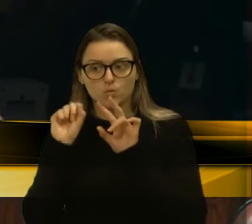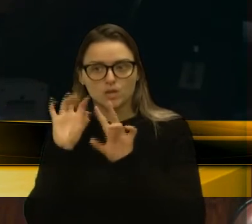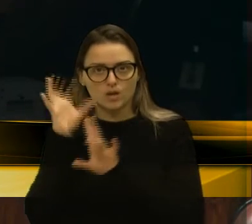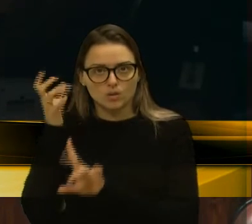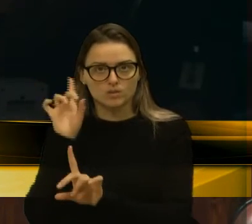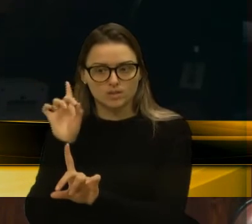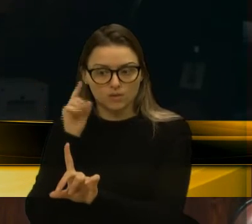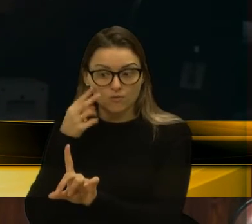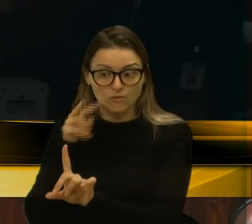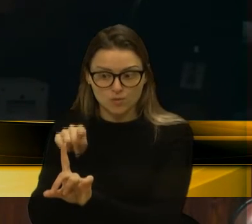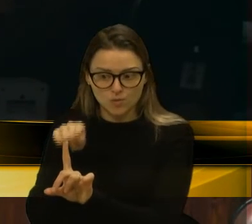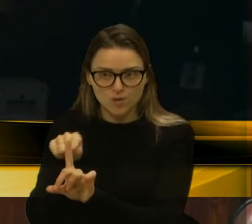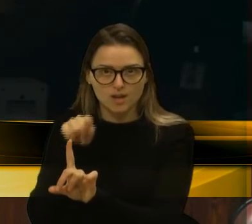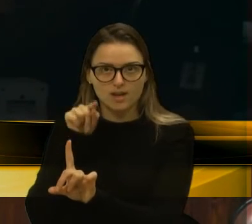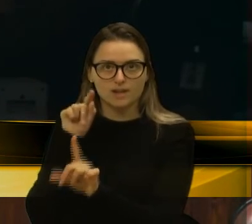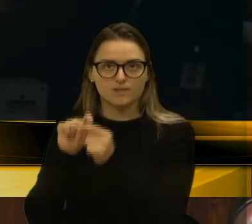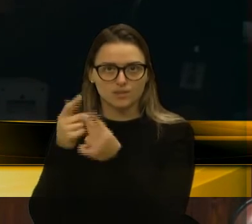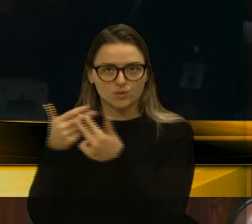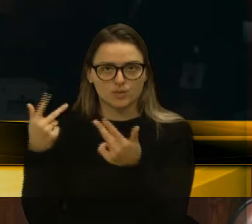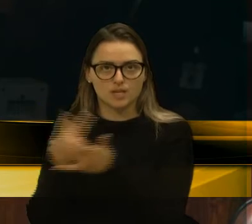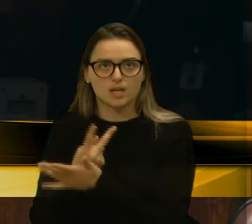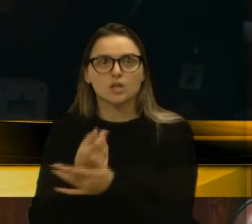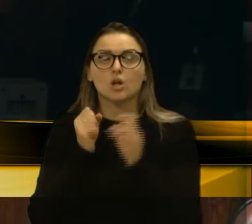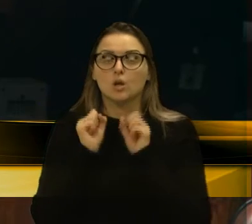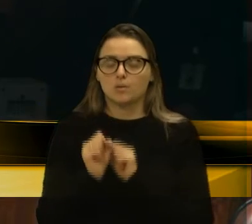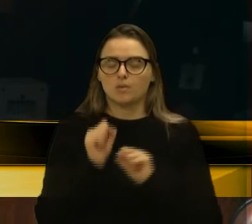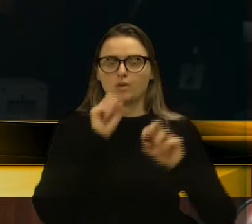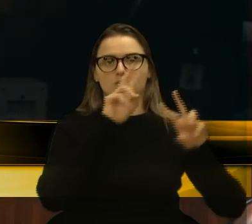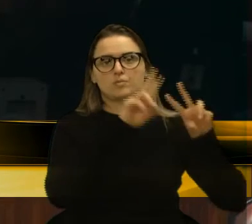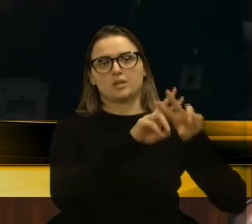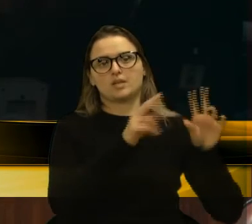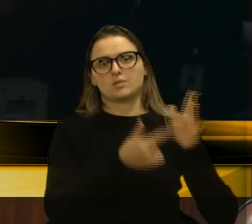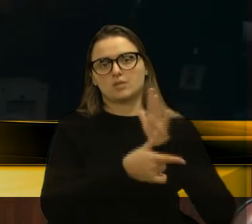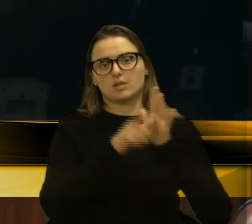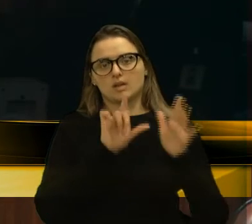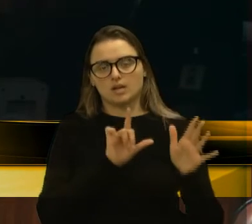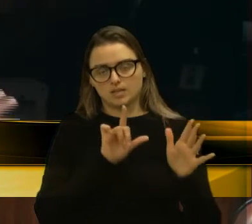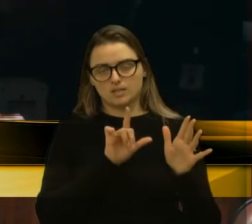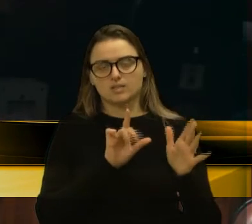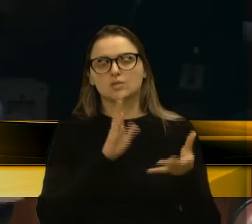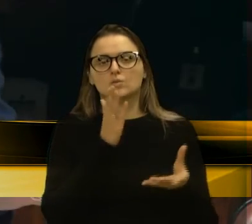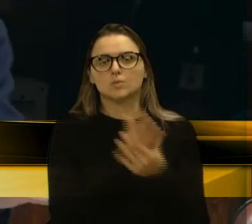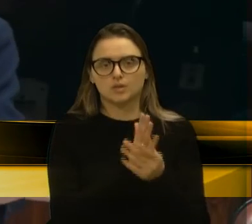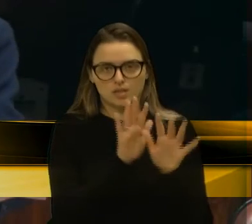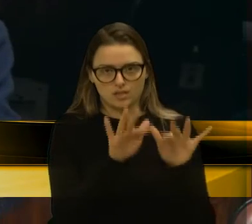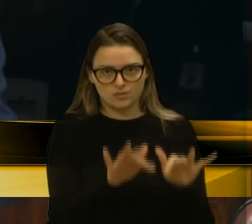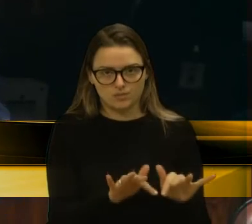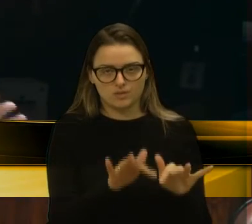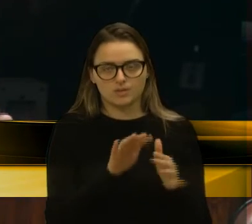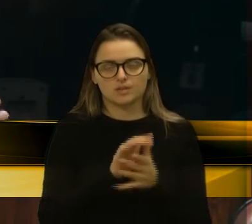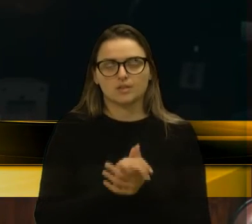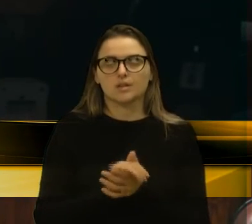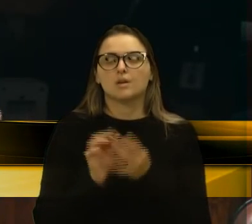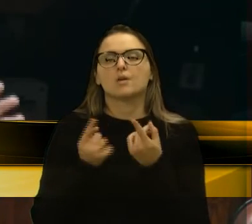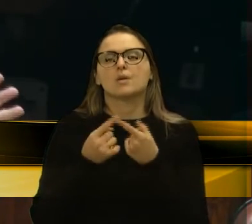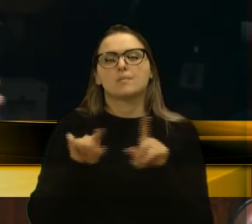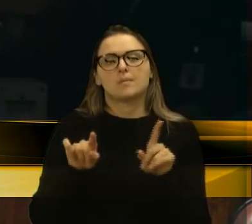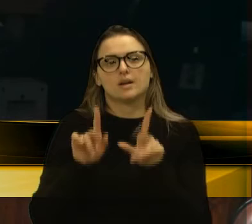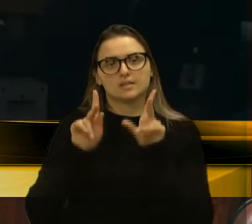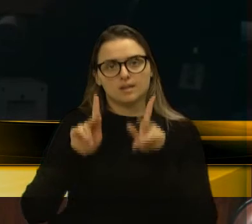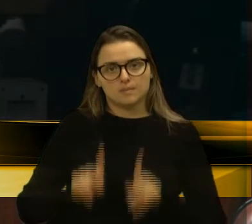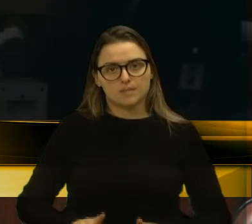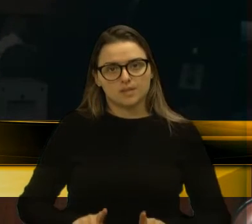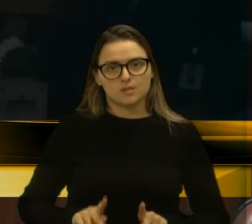prisão preventiva, existem possibilidades de prisão antes da condenação, essas são específicas. Mas a pessoa